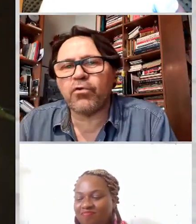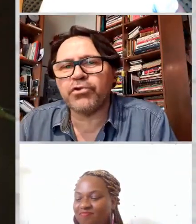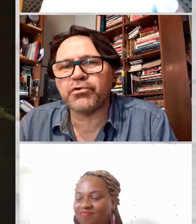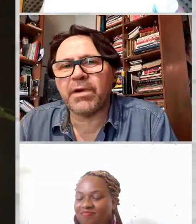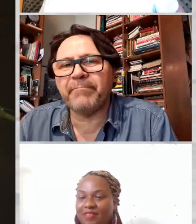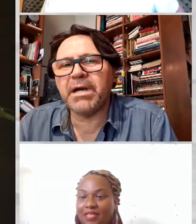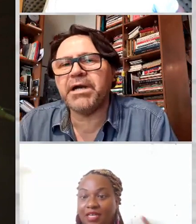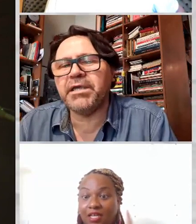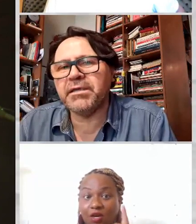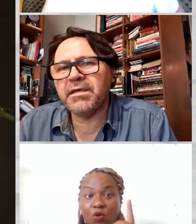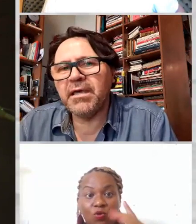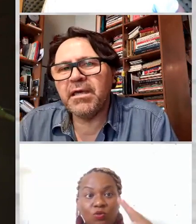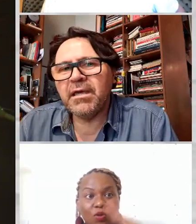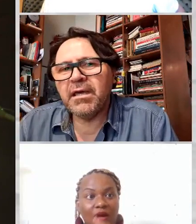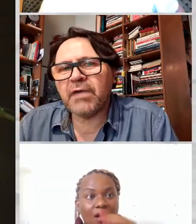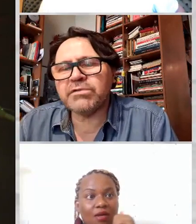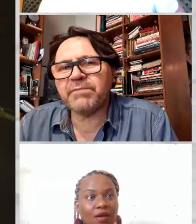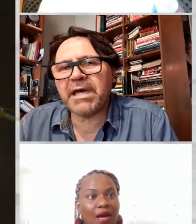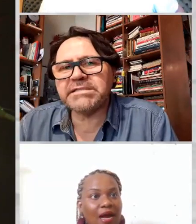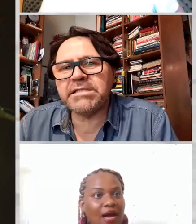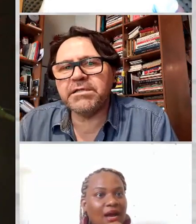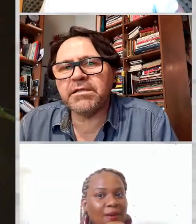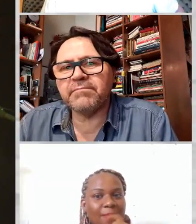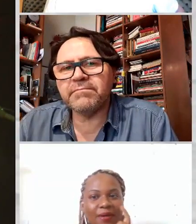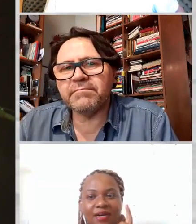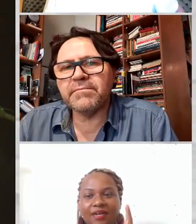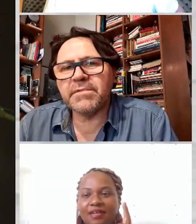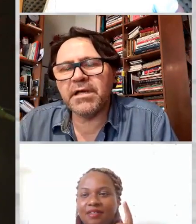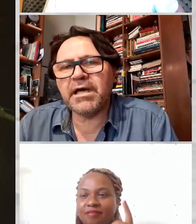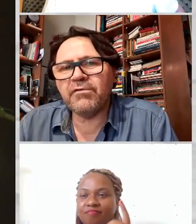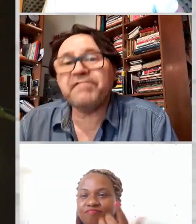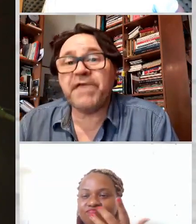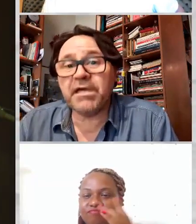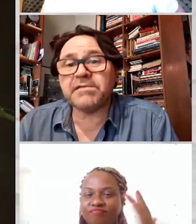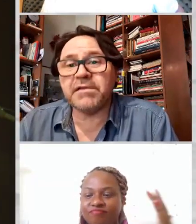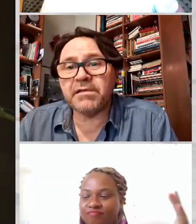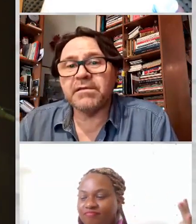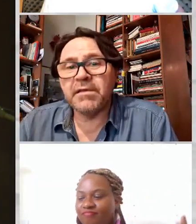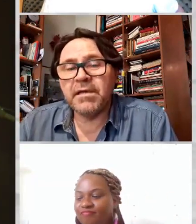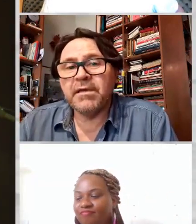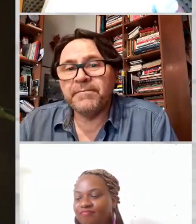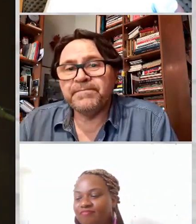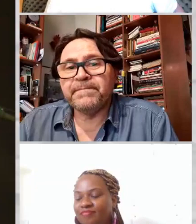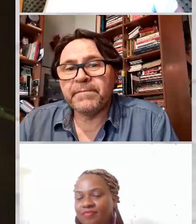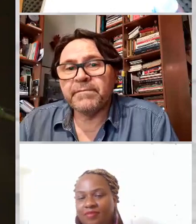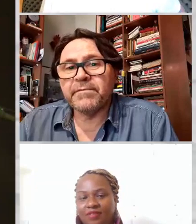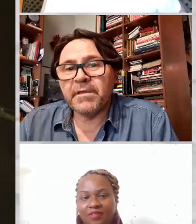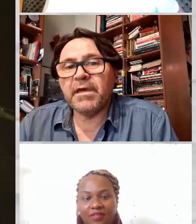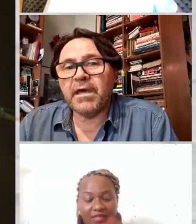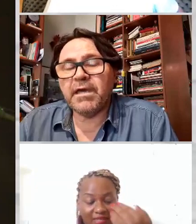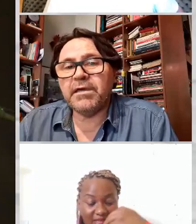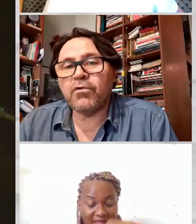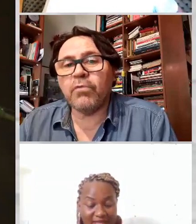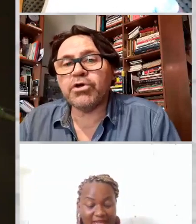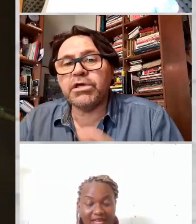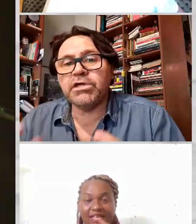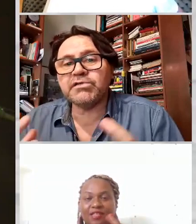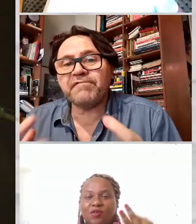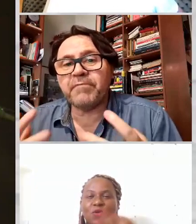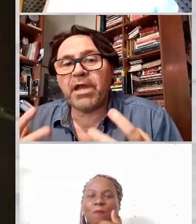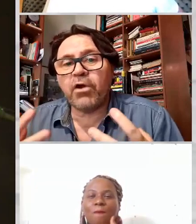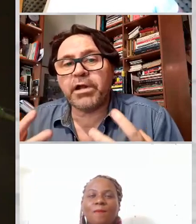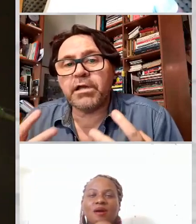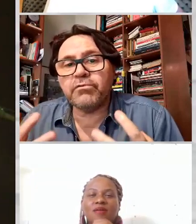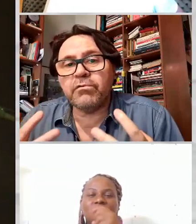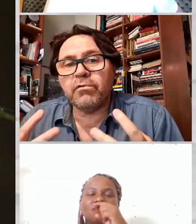o reencontro com a mãe. Com o ventre, né? Hã? O ventre. Com o ventre, né, velho? É, e como que isso